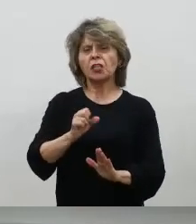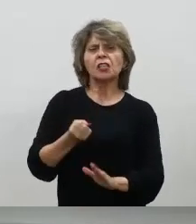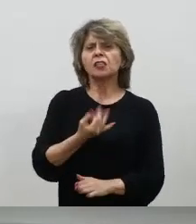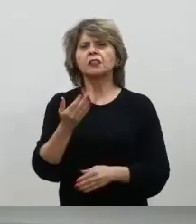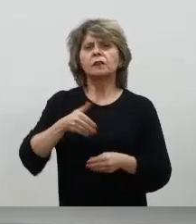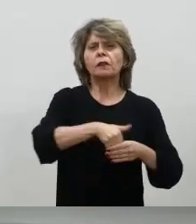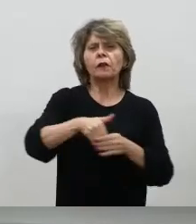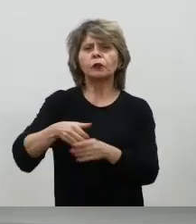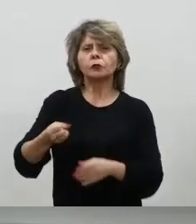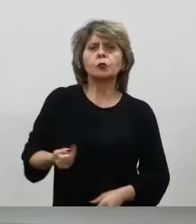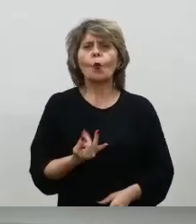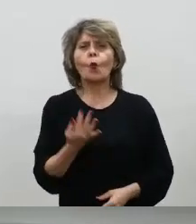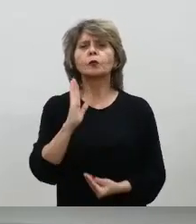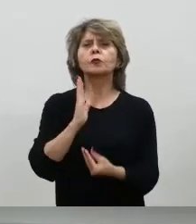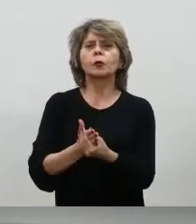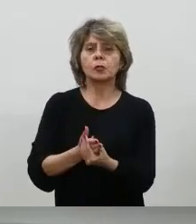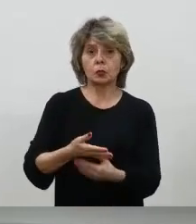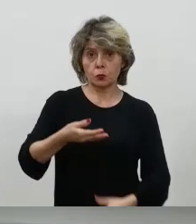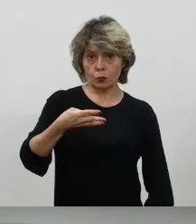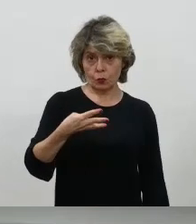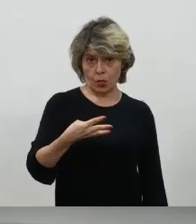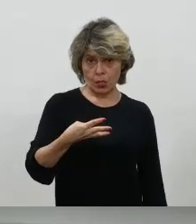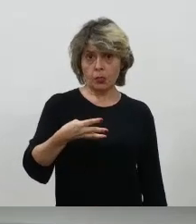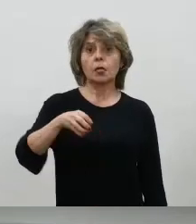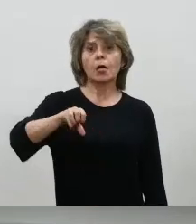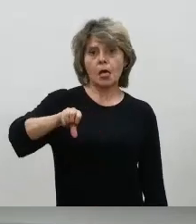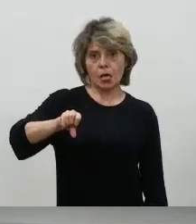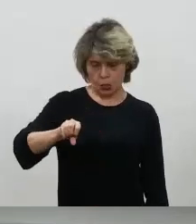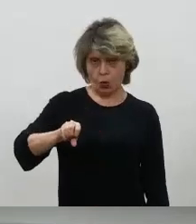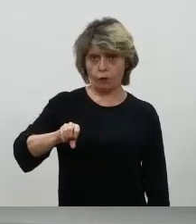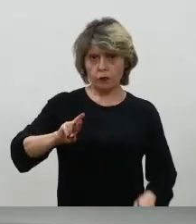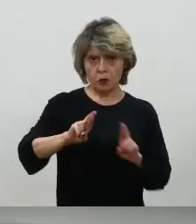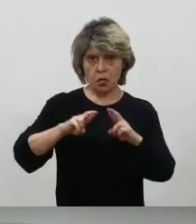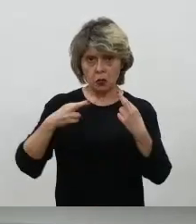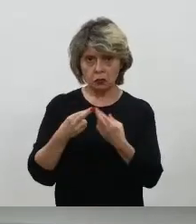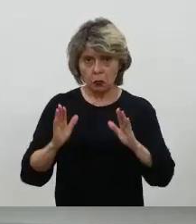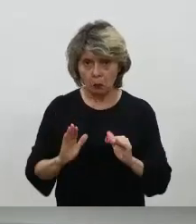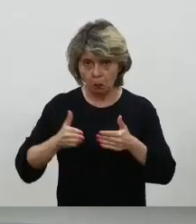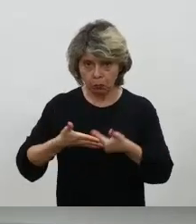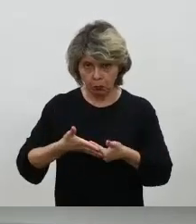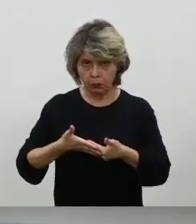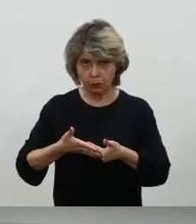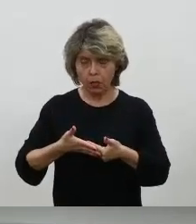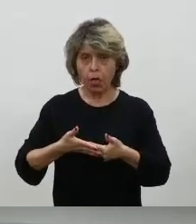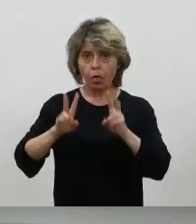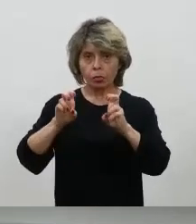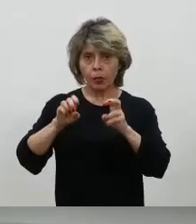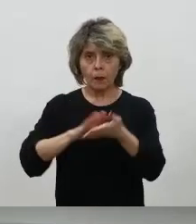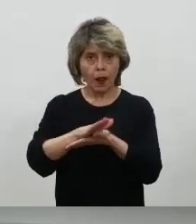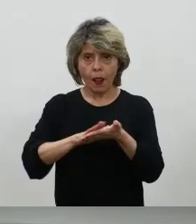processos encerrado a ordem do dia e nada mais a venda ser tratado seu presidente encerrou a sessão